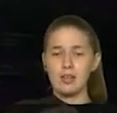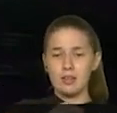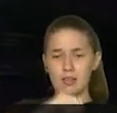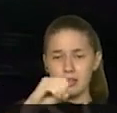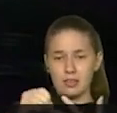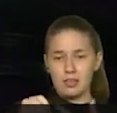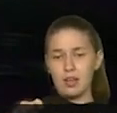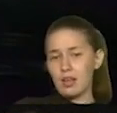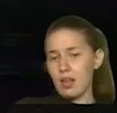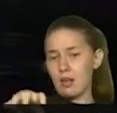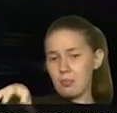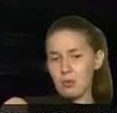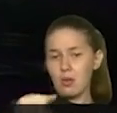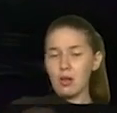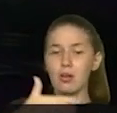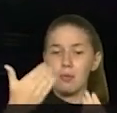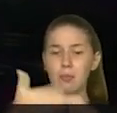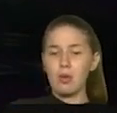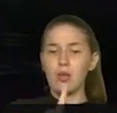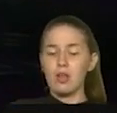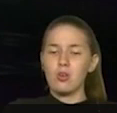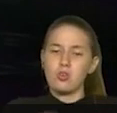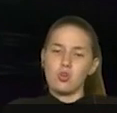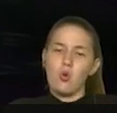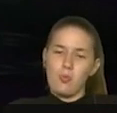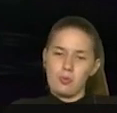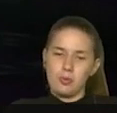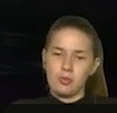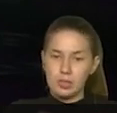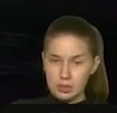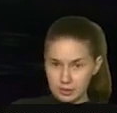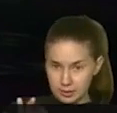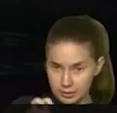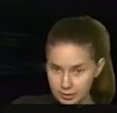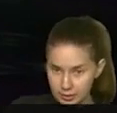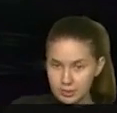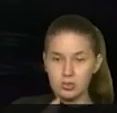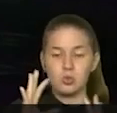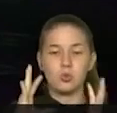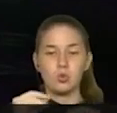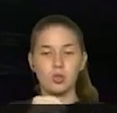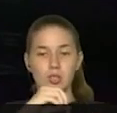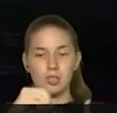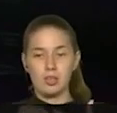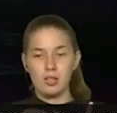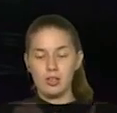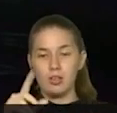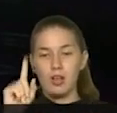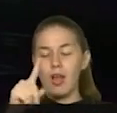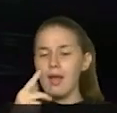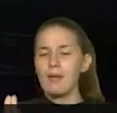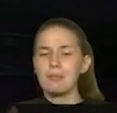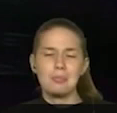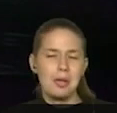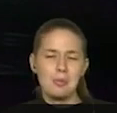Nesta modalidade, a prova é feita pelo computador. As datas de inscrição e realização do Enem digital são as mesmas